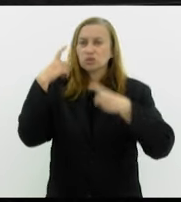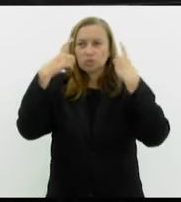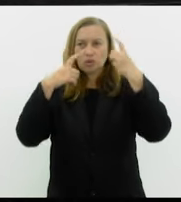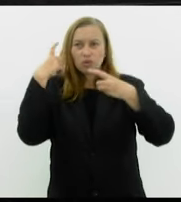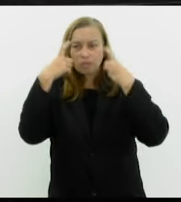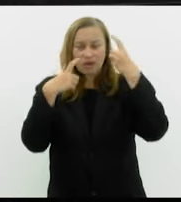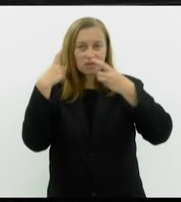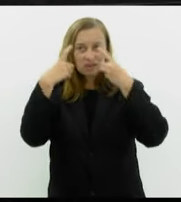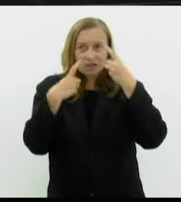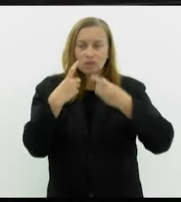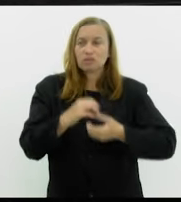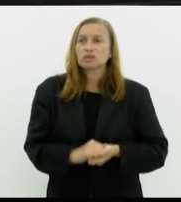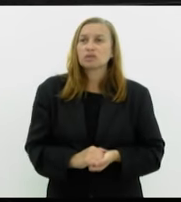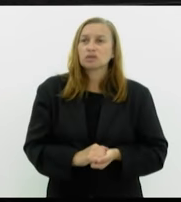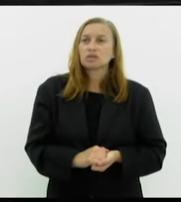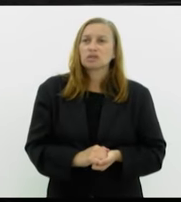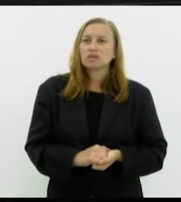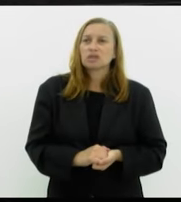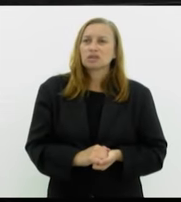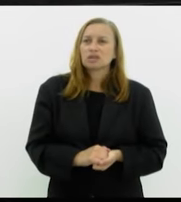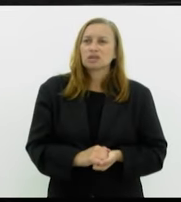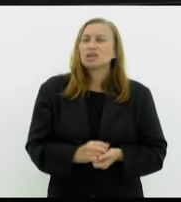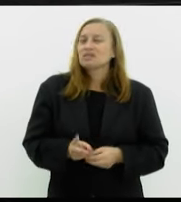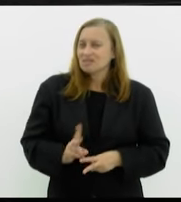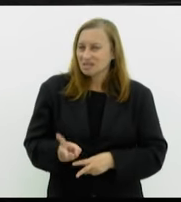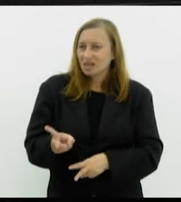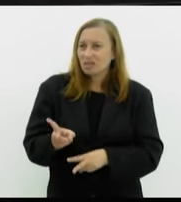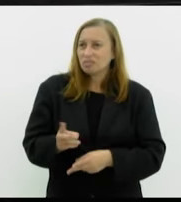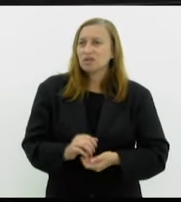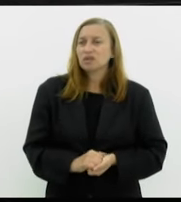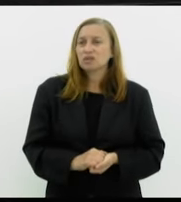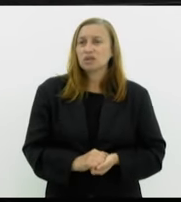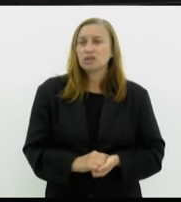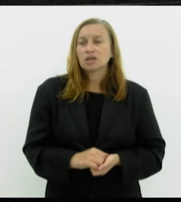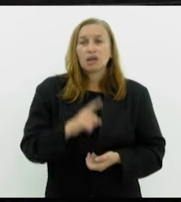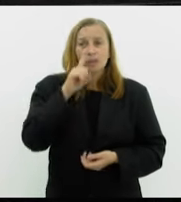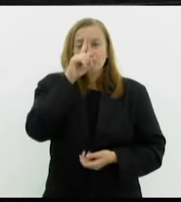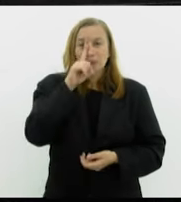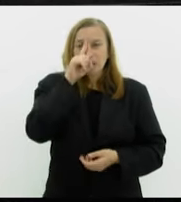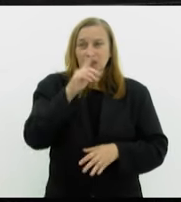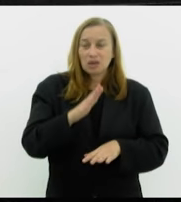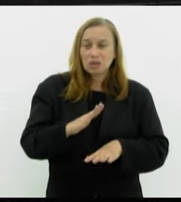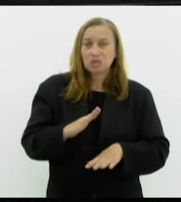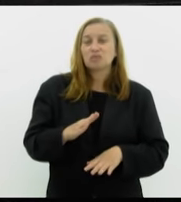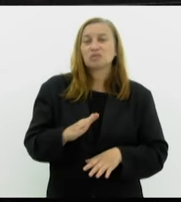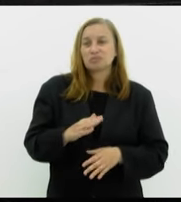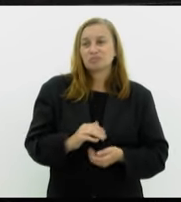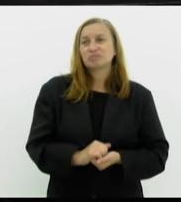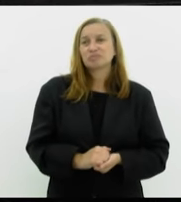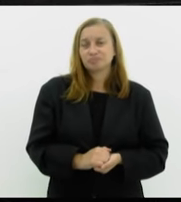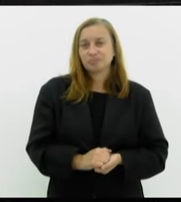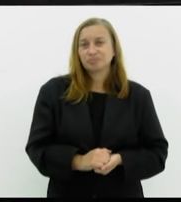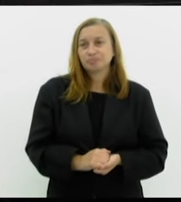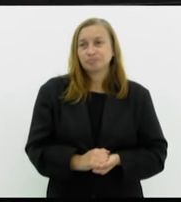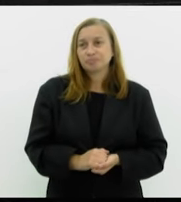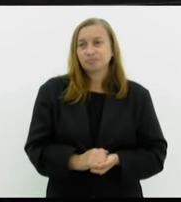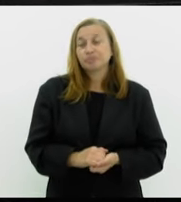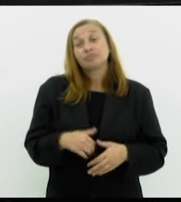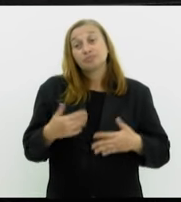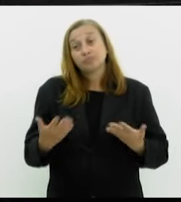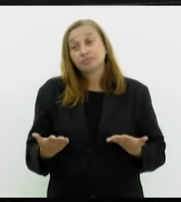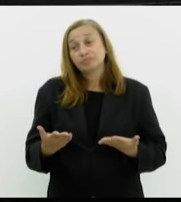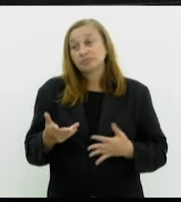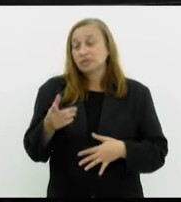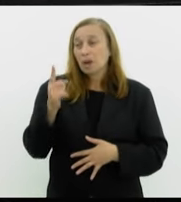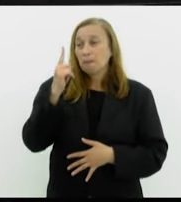encostas nos coloca sempre em risco muito mais eminente. Então, estou aqui fazendo